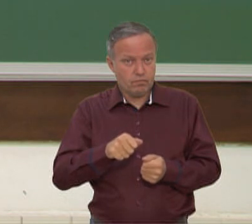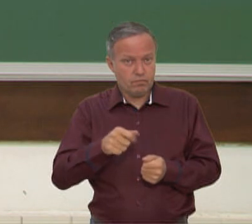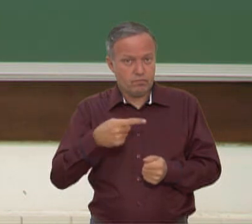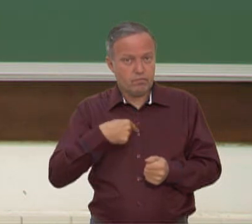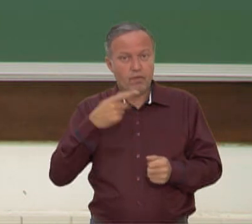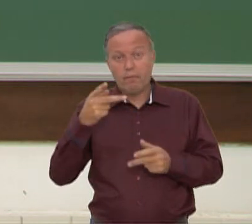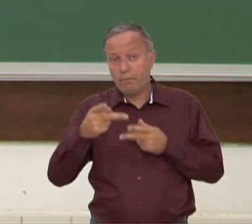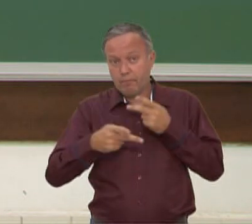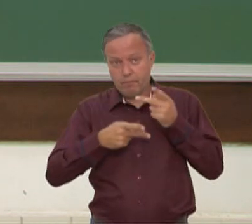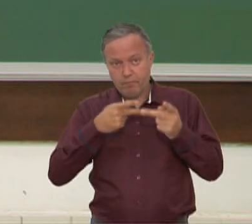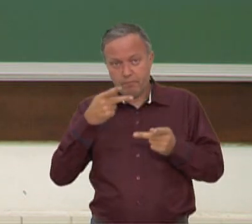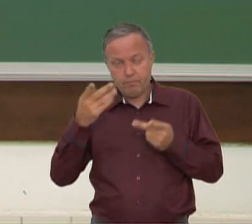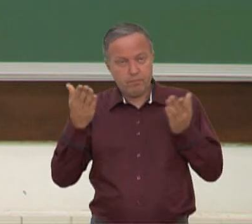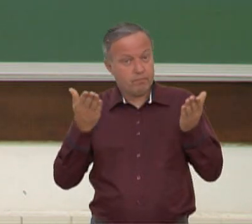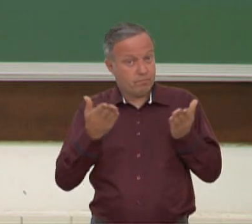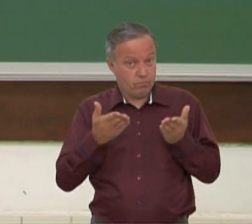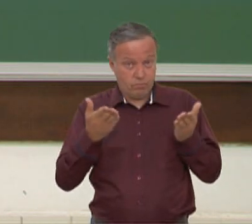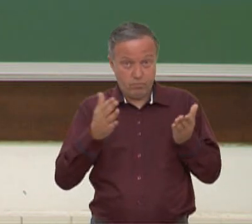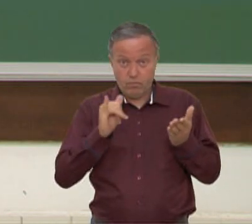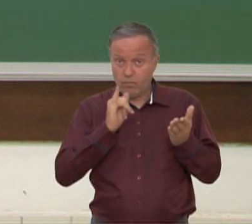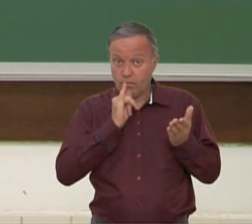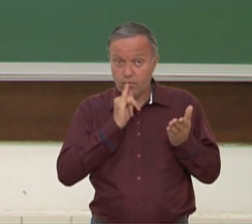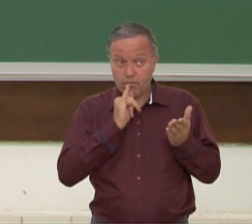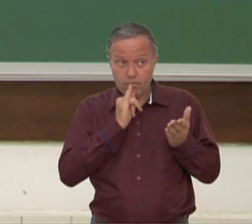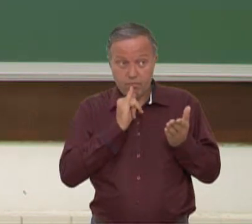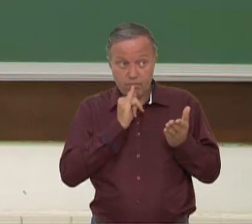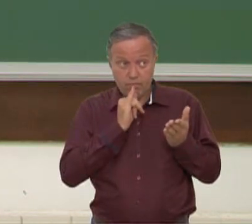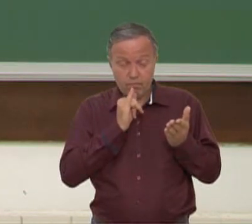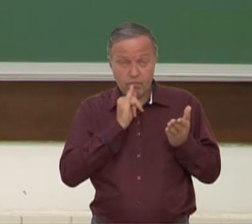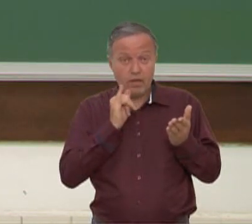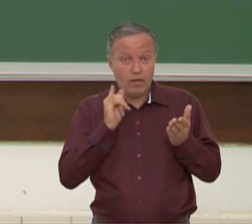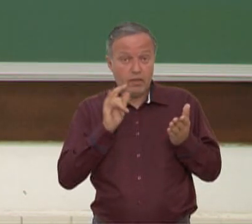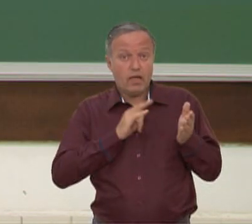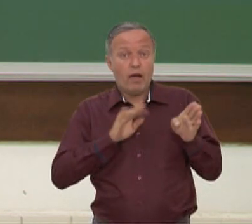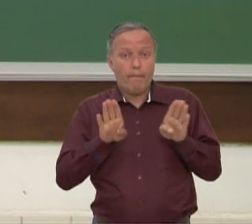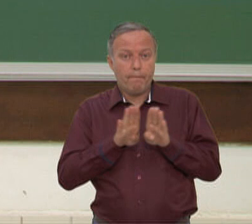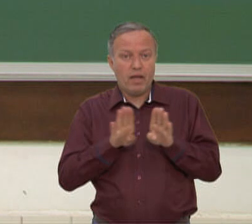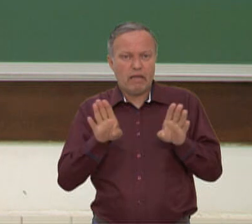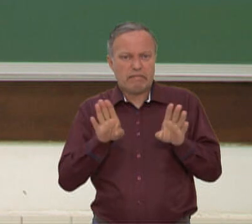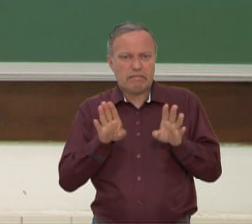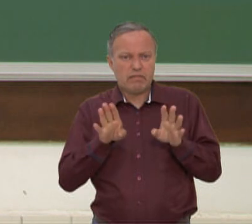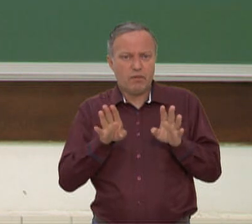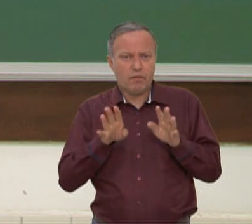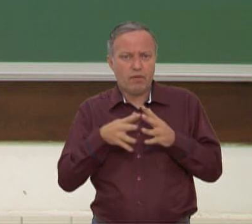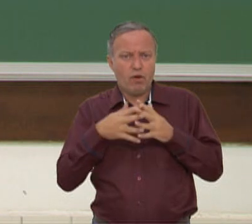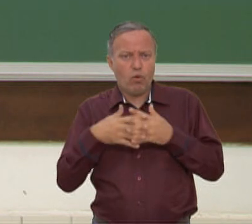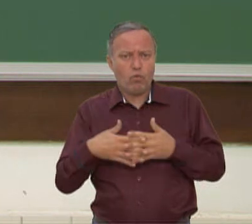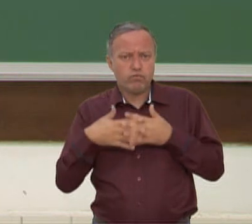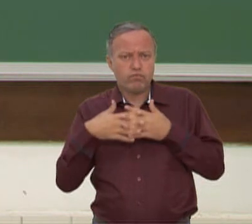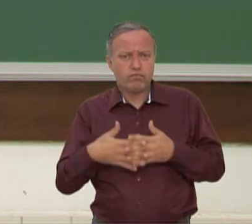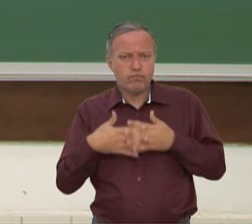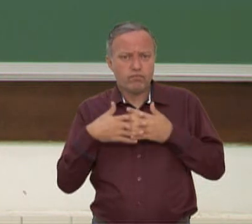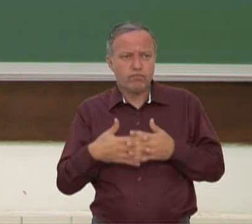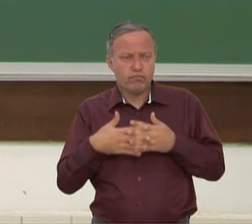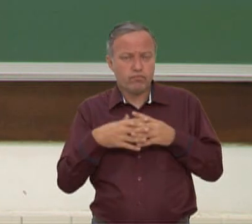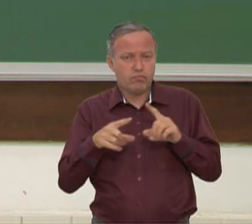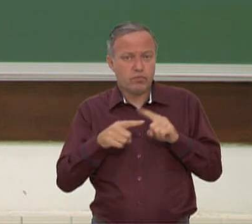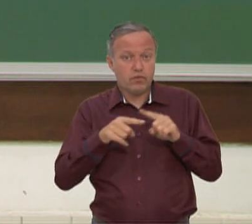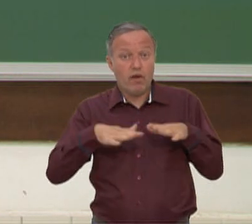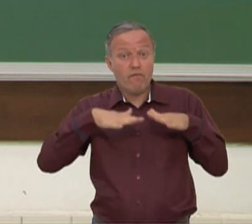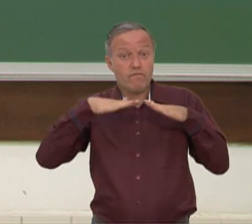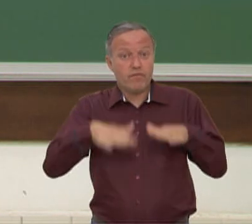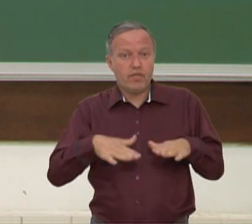gente fala em alguns momentos em desordem, porque ela não é um cenário fixo,